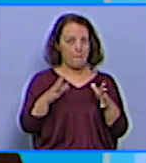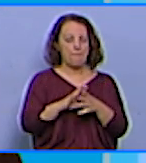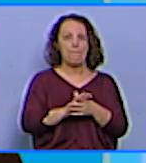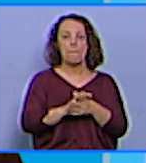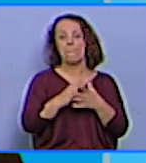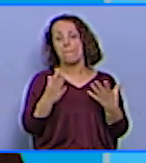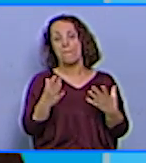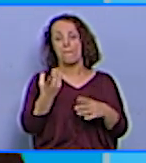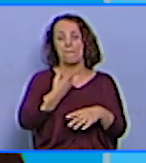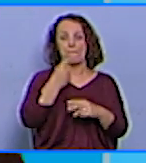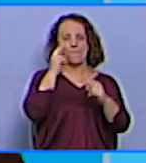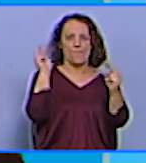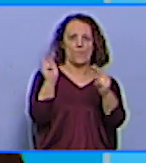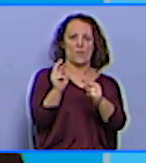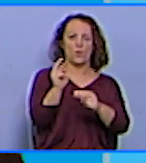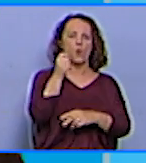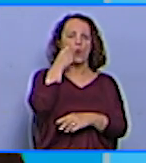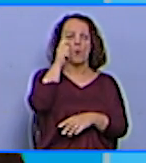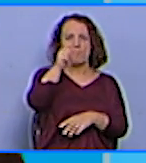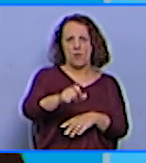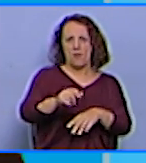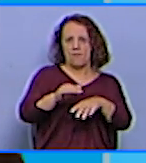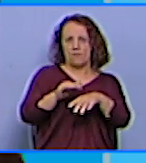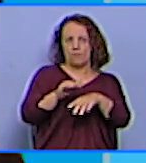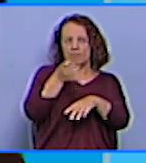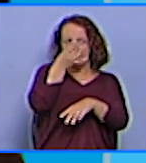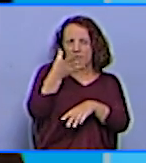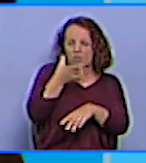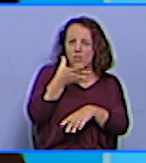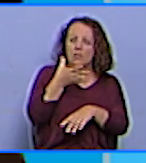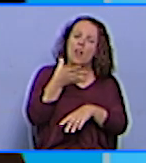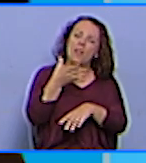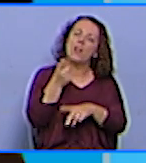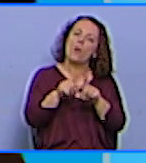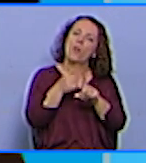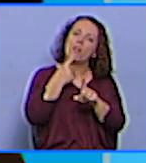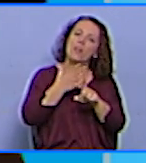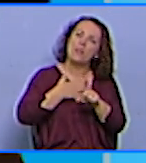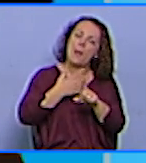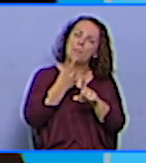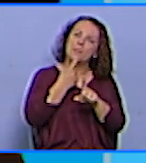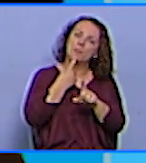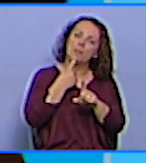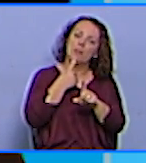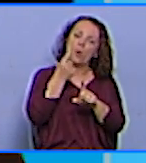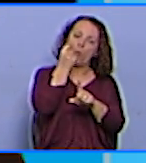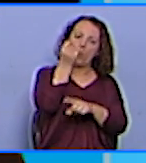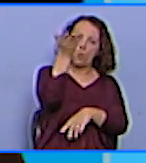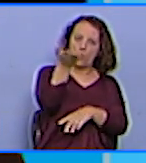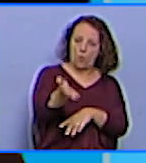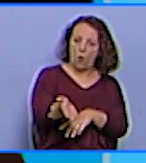E olharmos para a fragilidade humana, olharmos para isso mesmo, para aquilo que é o importante no homem, na